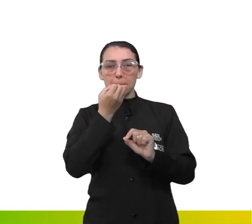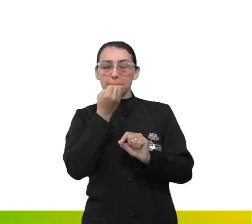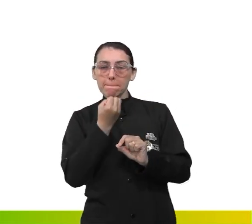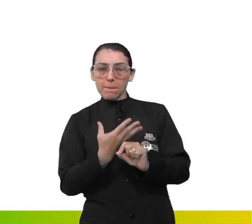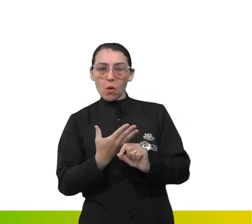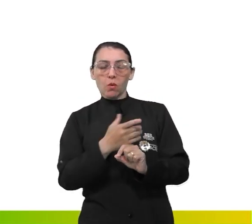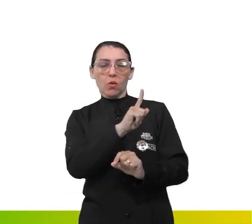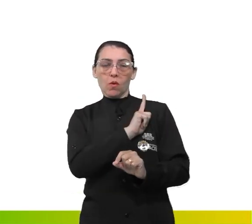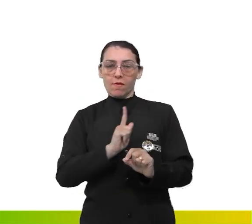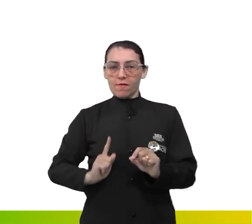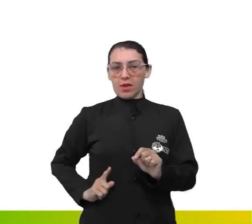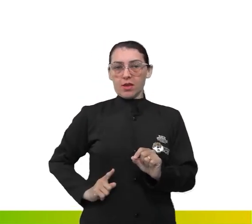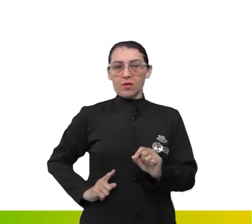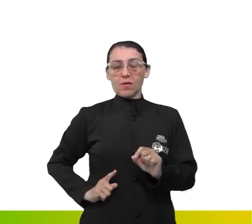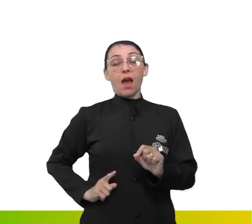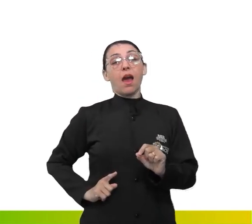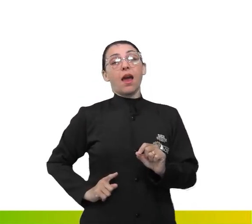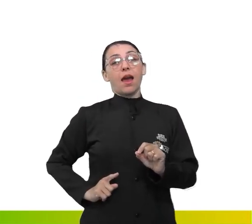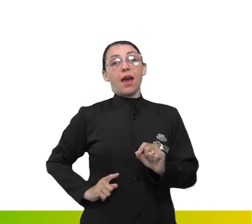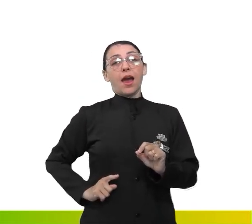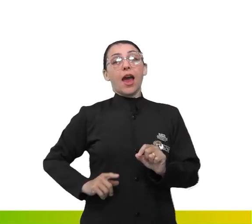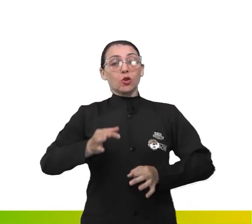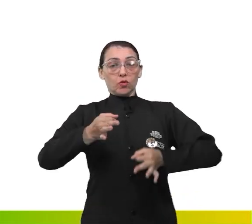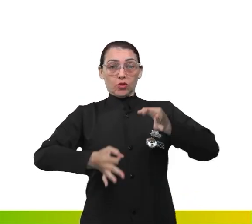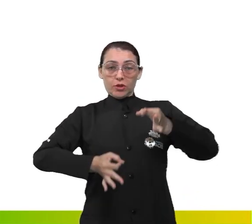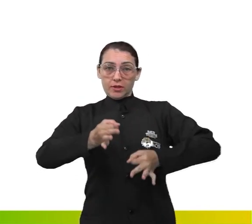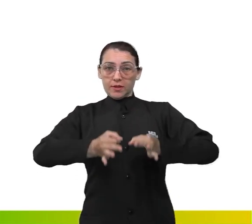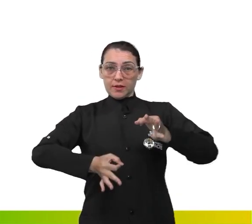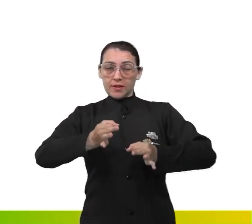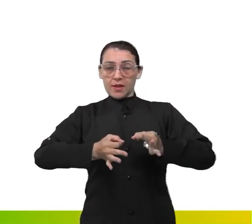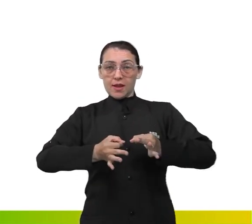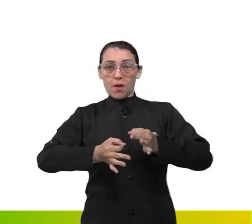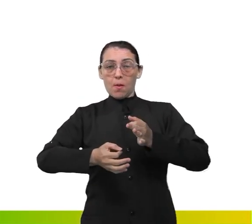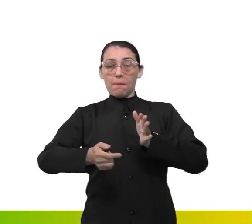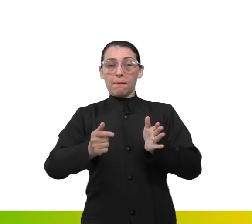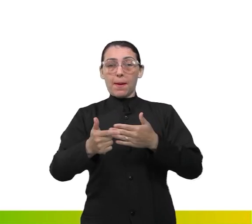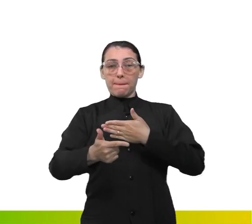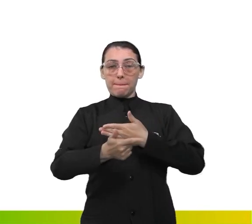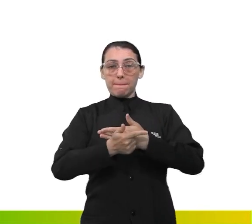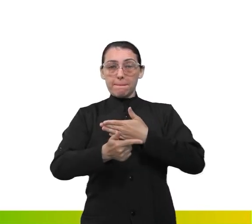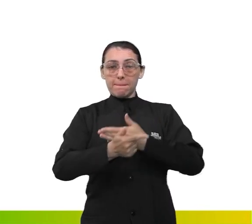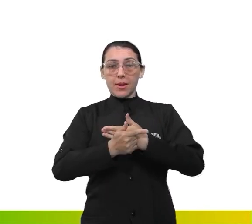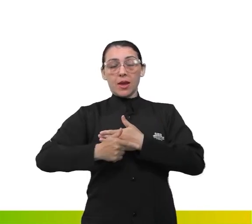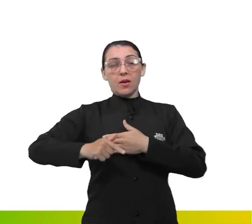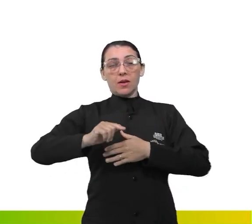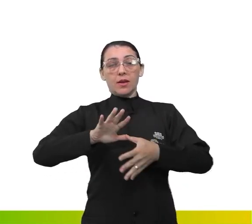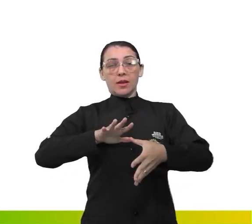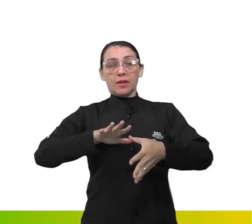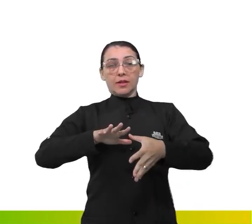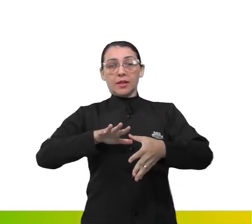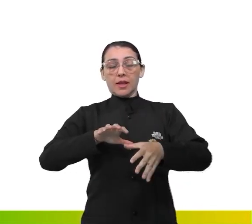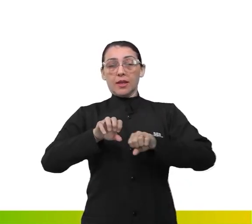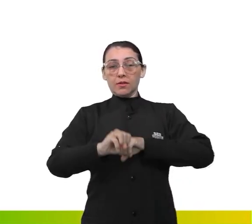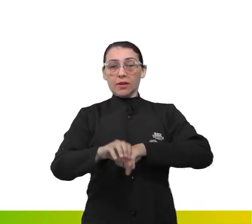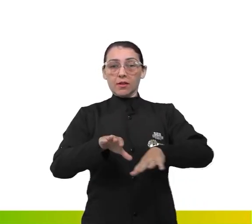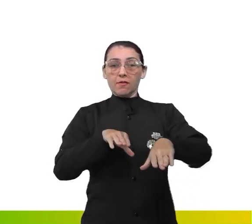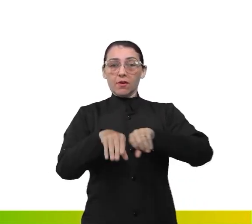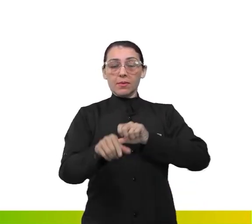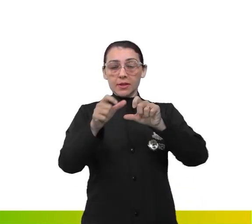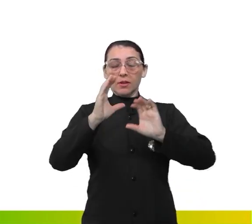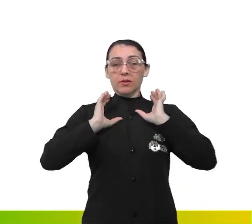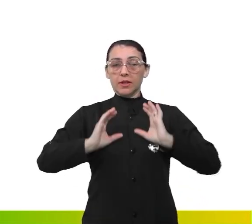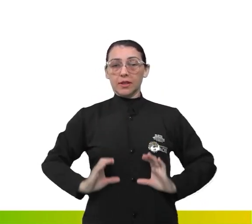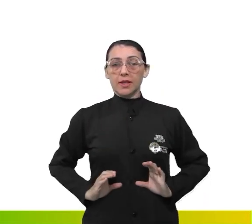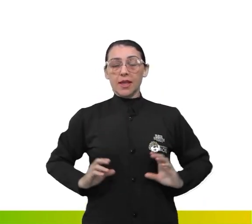forma de governo? A natureza da justiça, o papel da educação na formação do cidadão e a